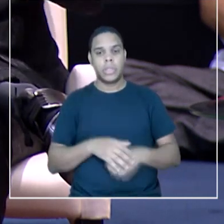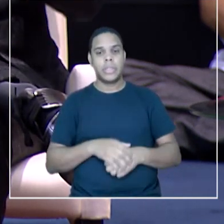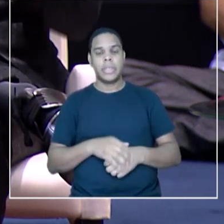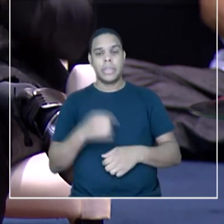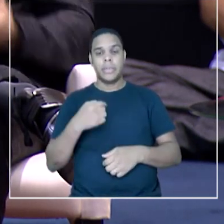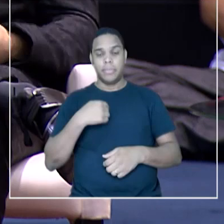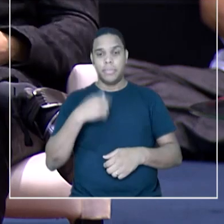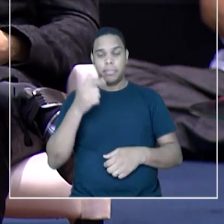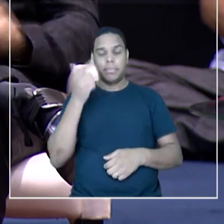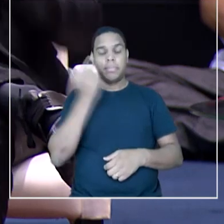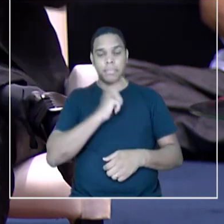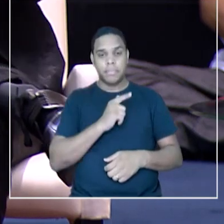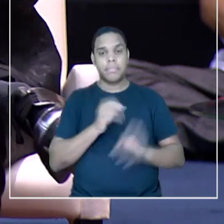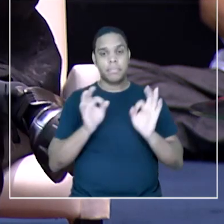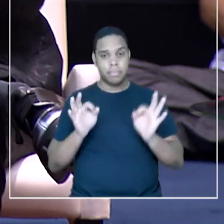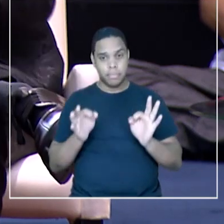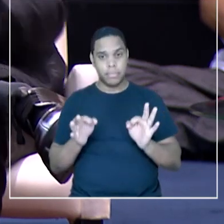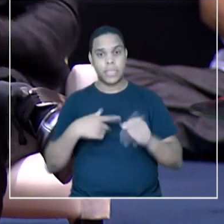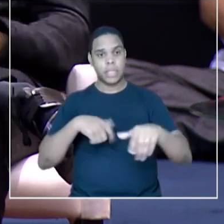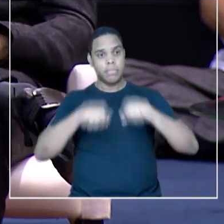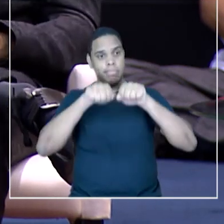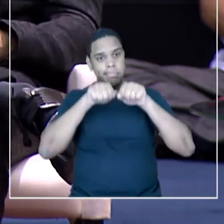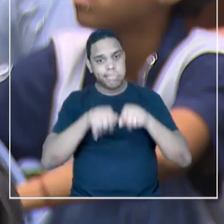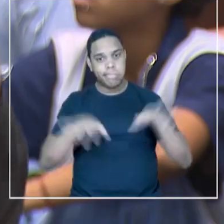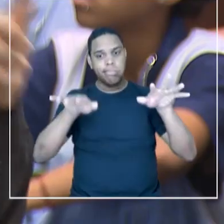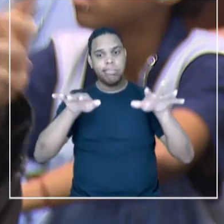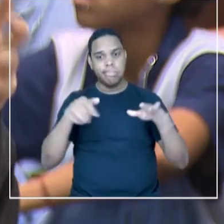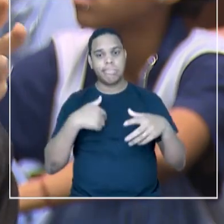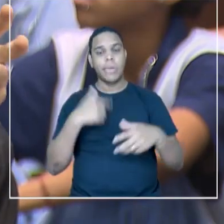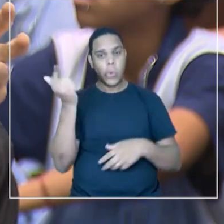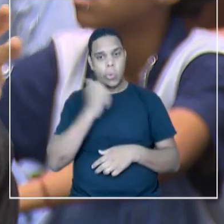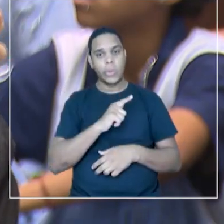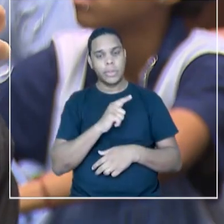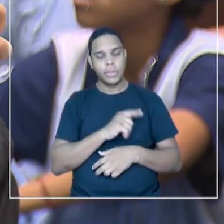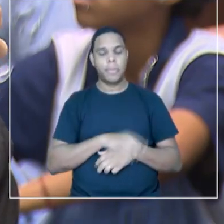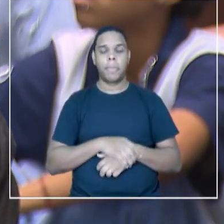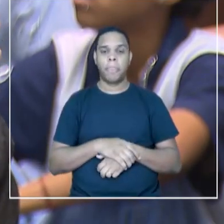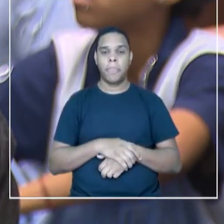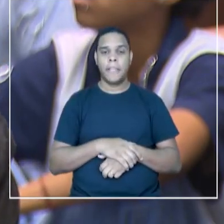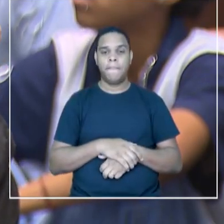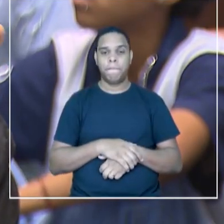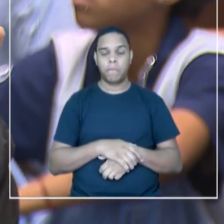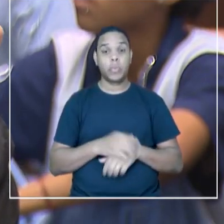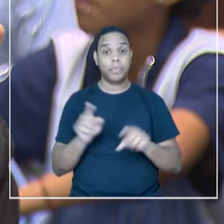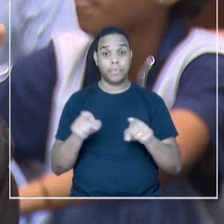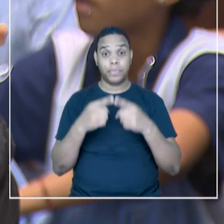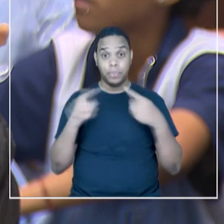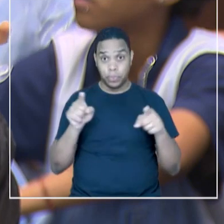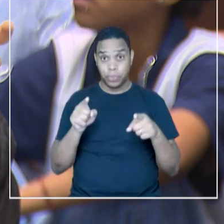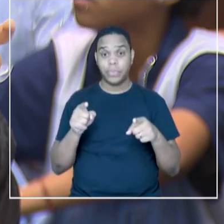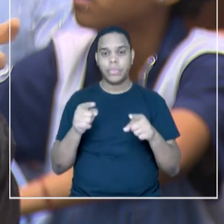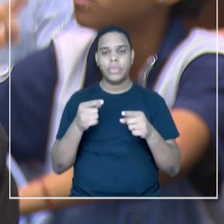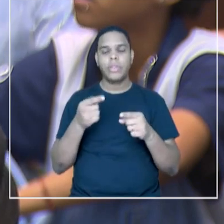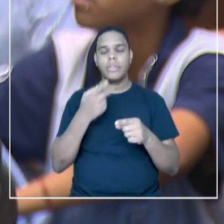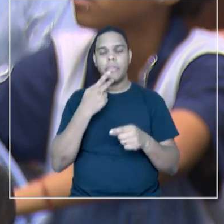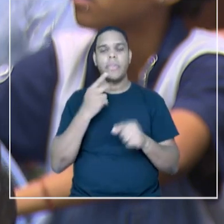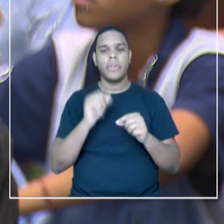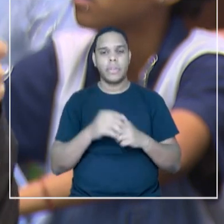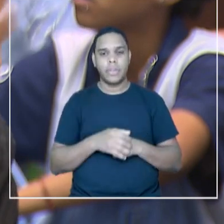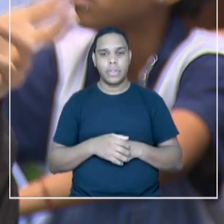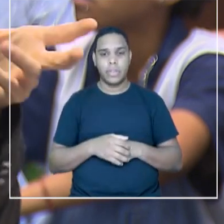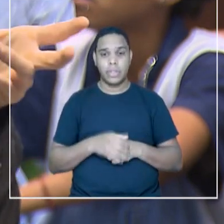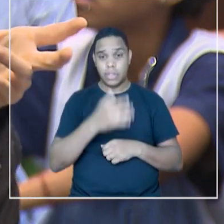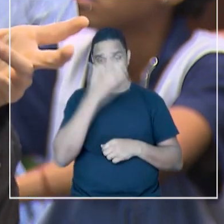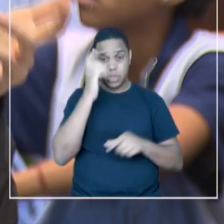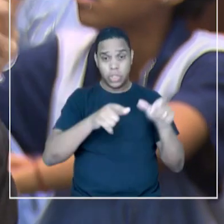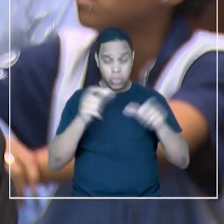alcançar essa mensagem que eu tanto queria. E começa a música eu falando assim, para aqueles que querem fugir